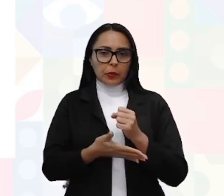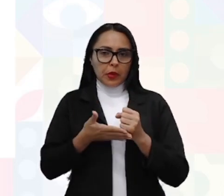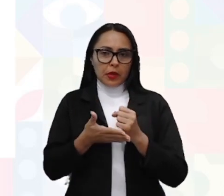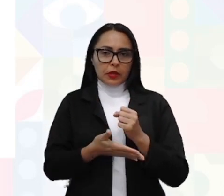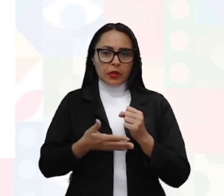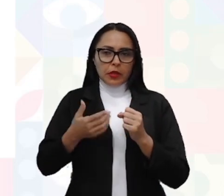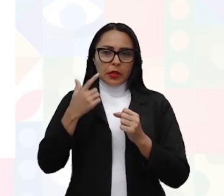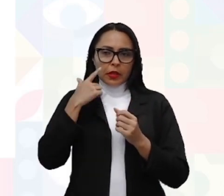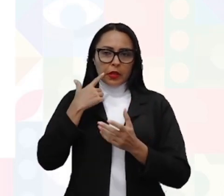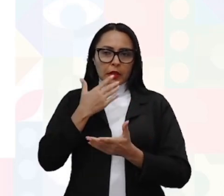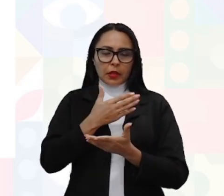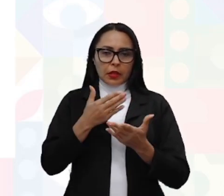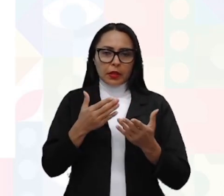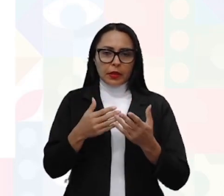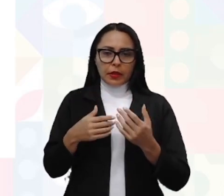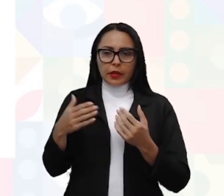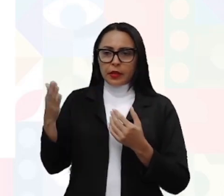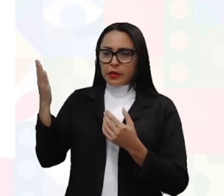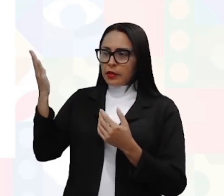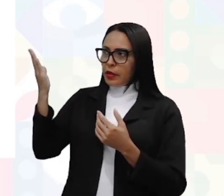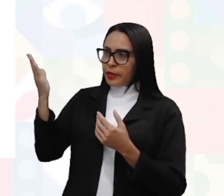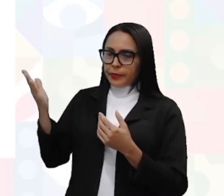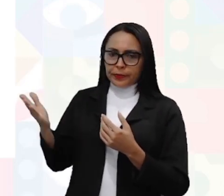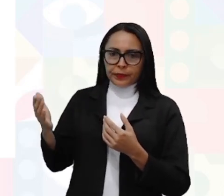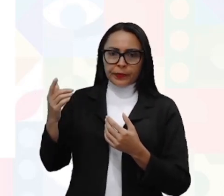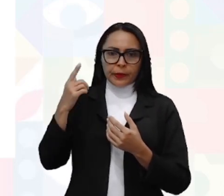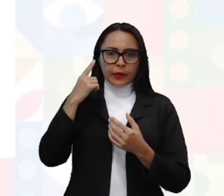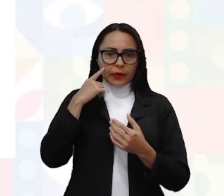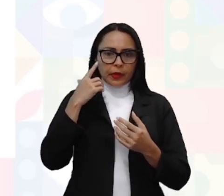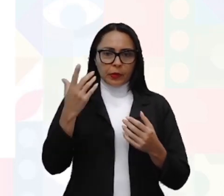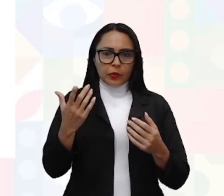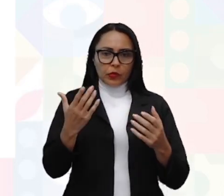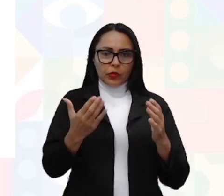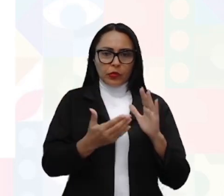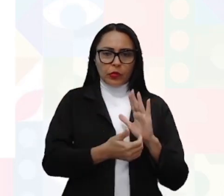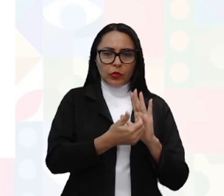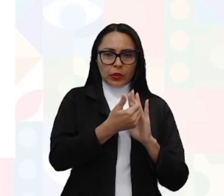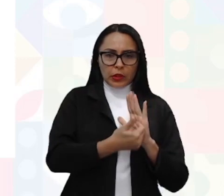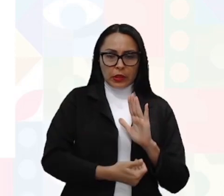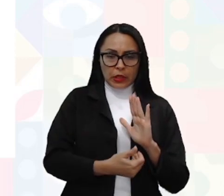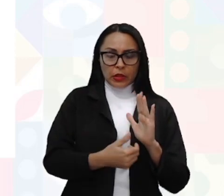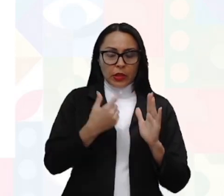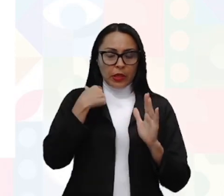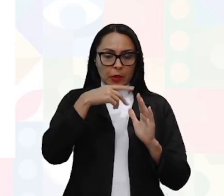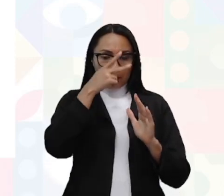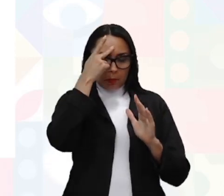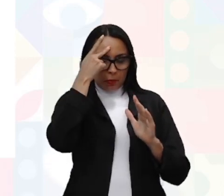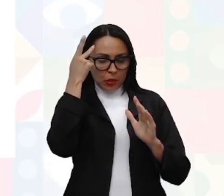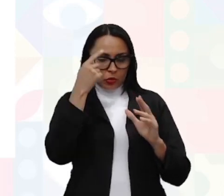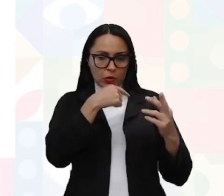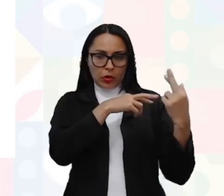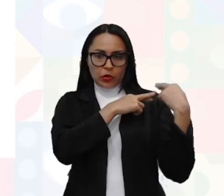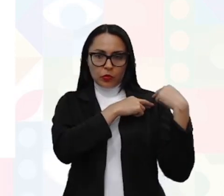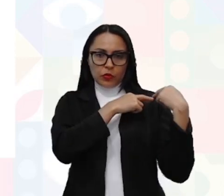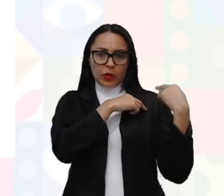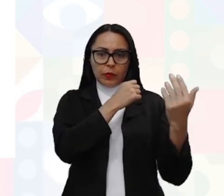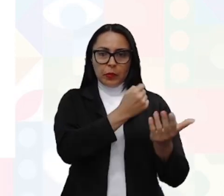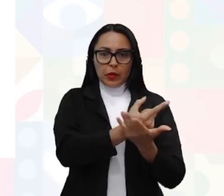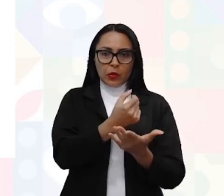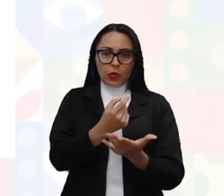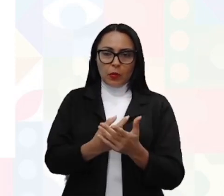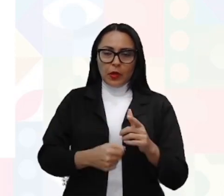colaboração entre uma cadeia de abastecimento. Nós temos os contratados, que normalmente são responsáveis por compra de produtos e